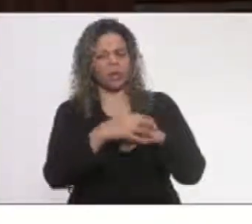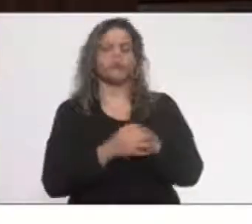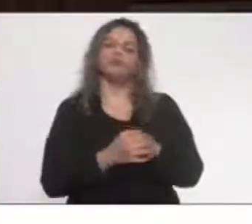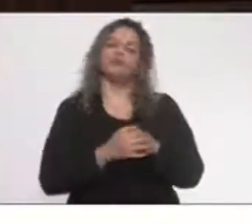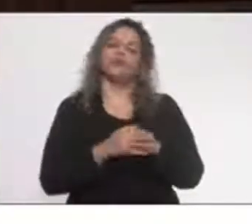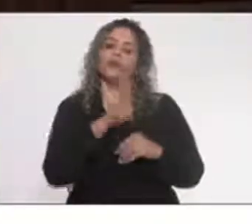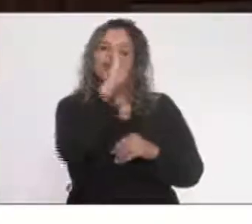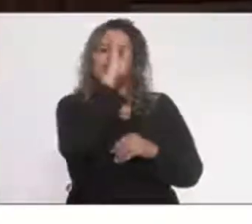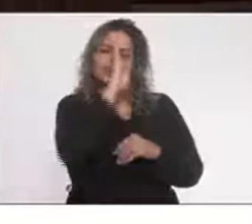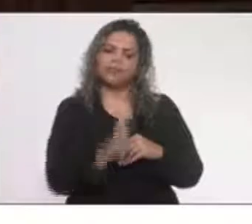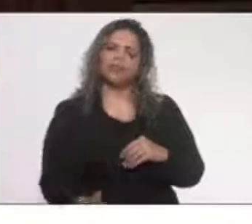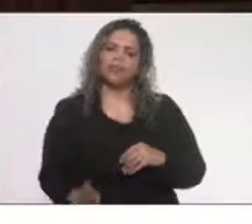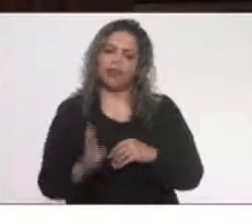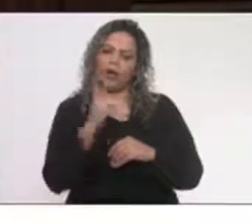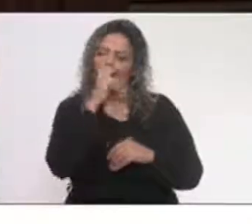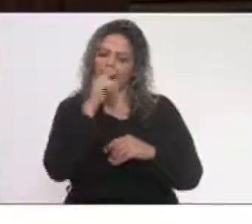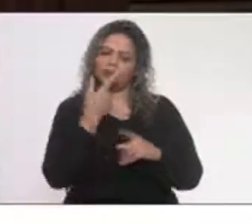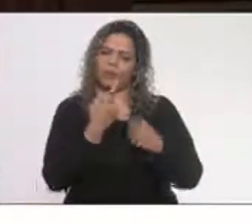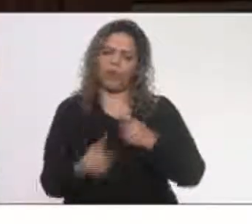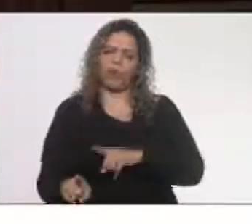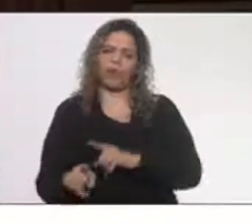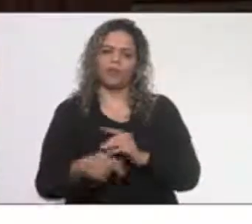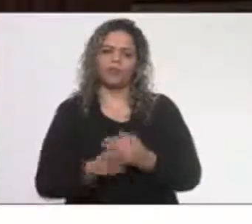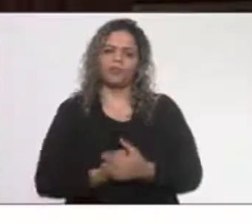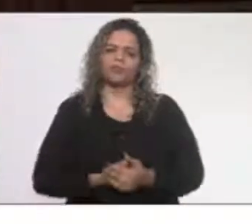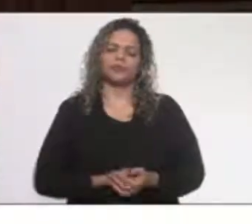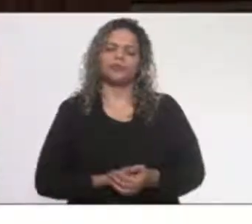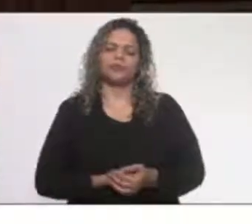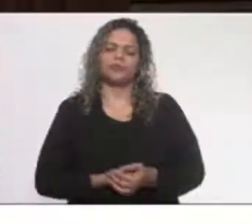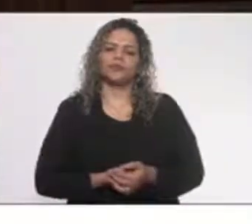seu principal algoz.